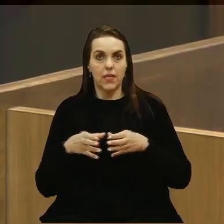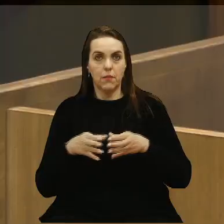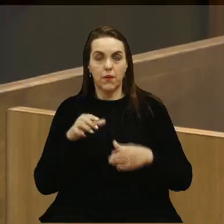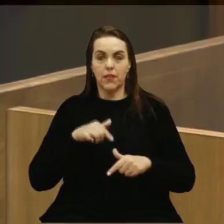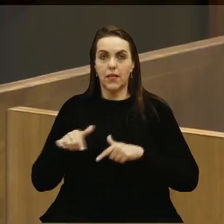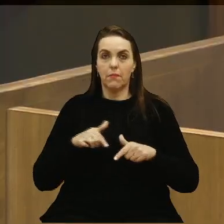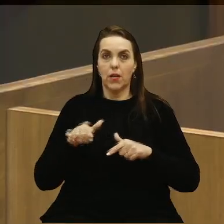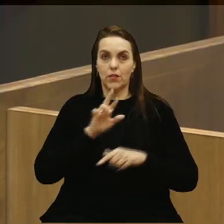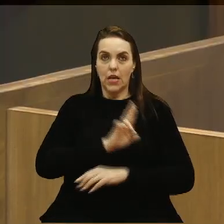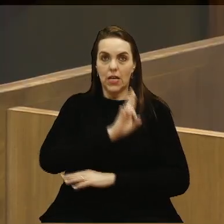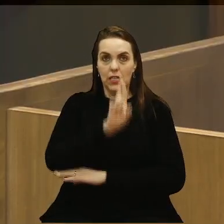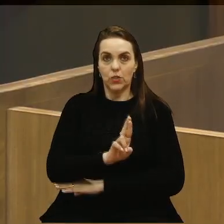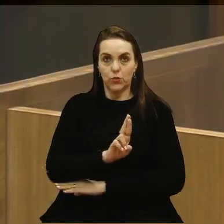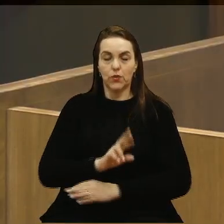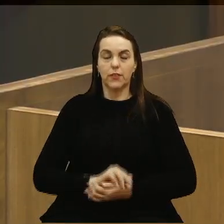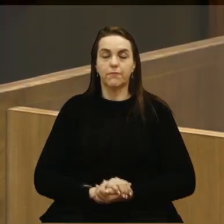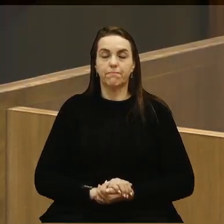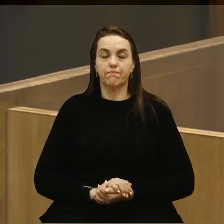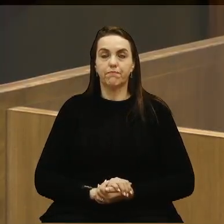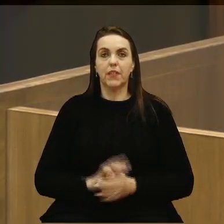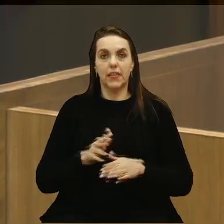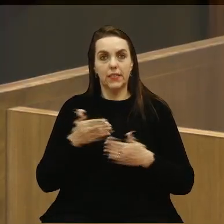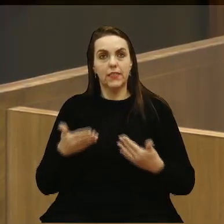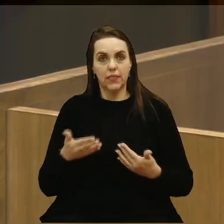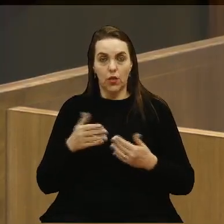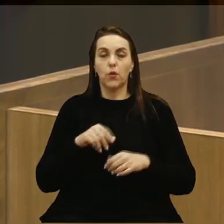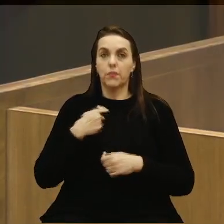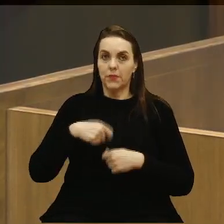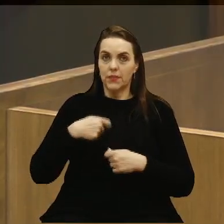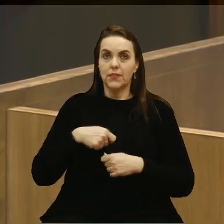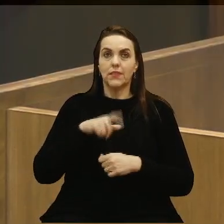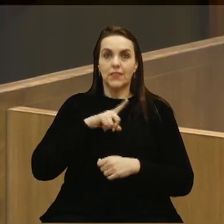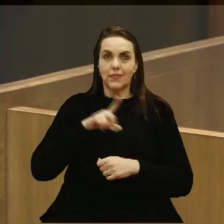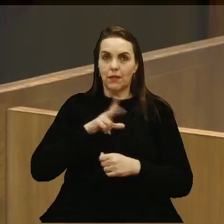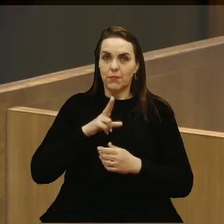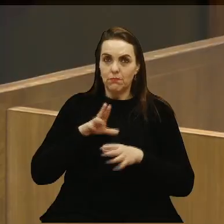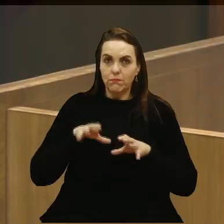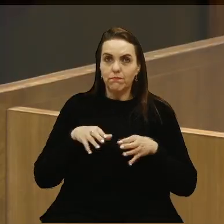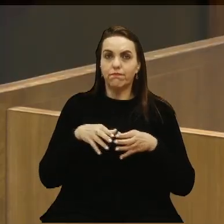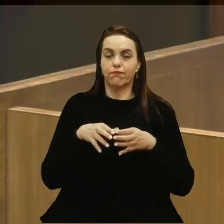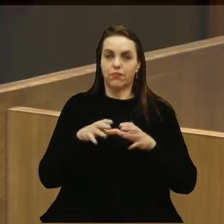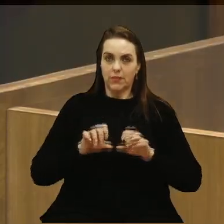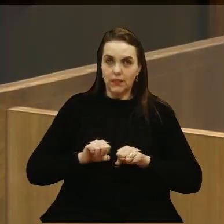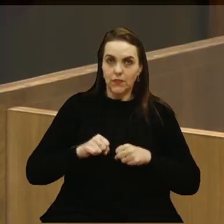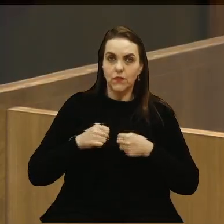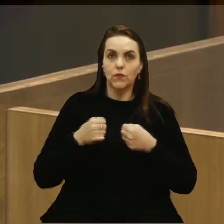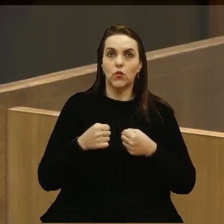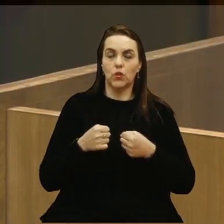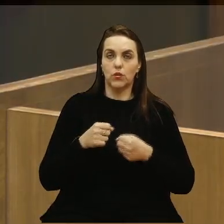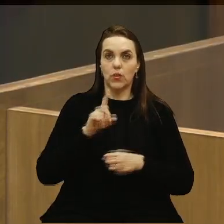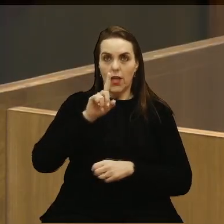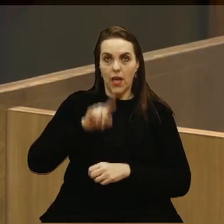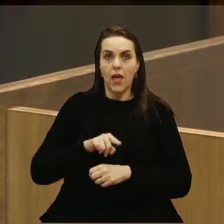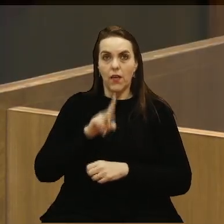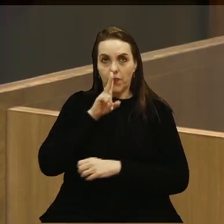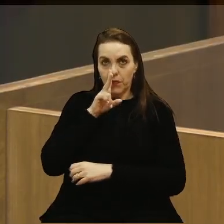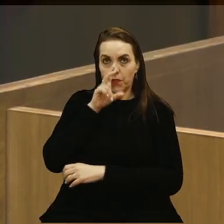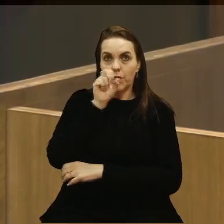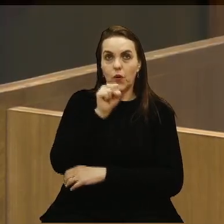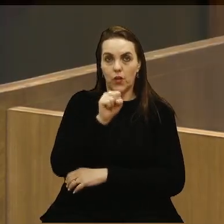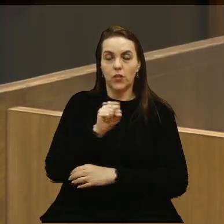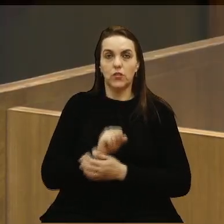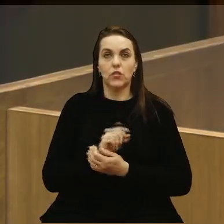dando resultado. Por isso que tem que haver sempre uma força-tarefa pertinente, forte,